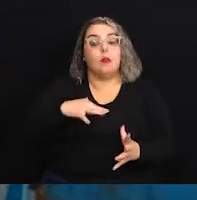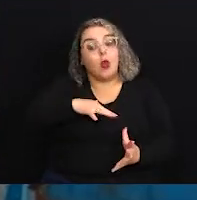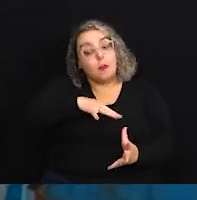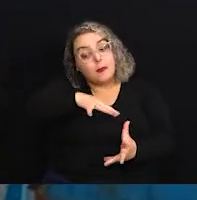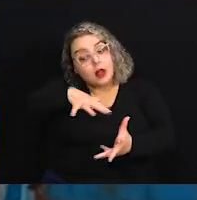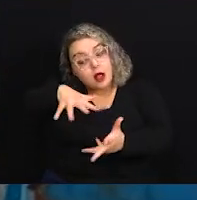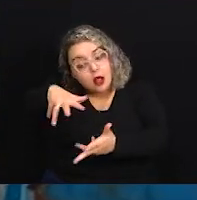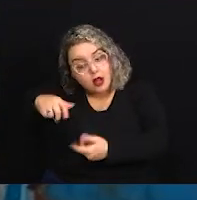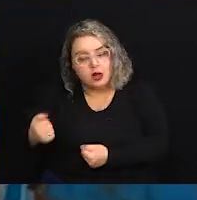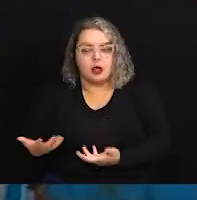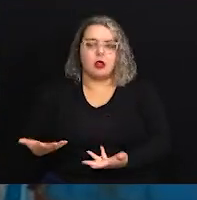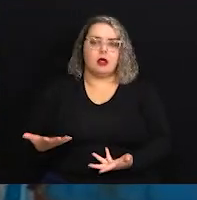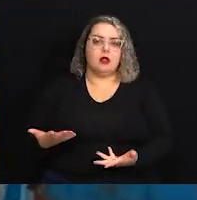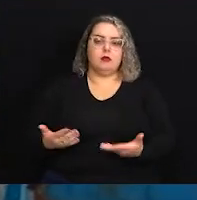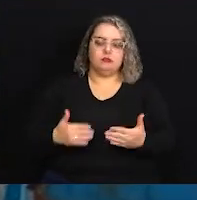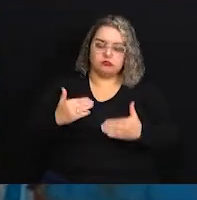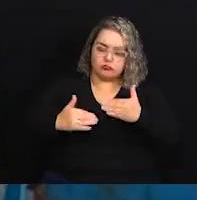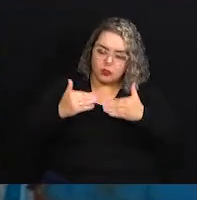preservação do planeta,